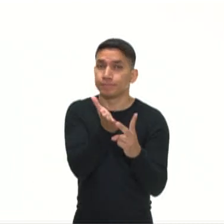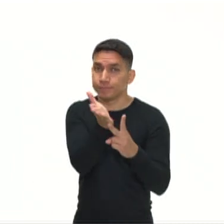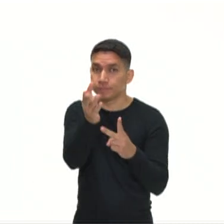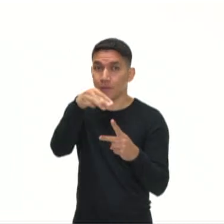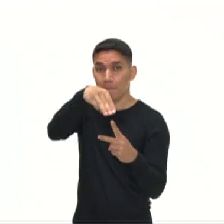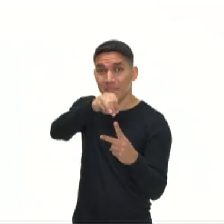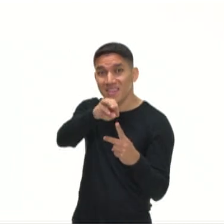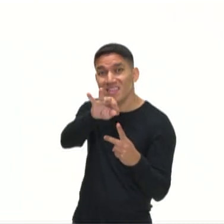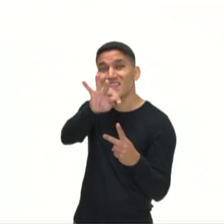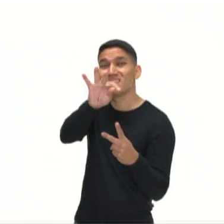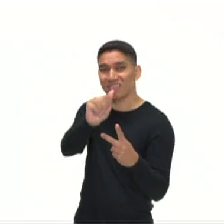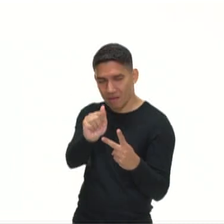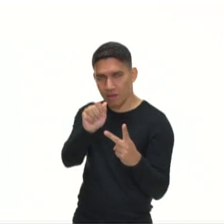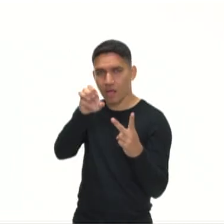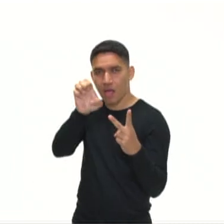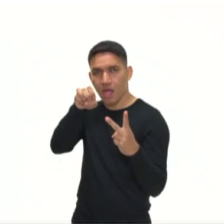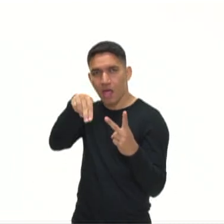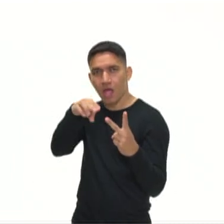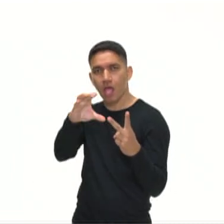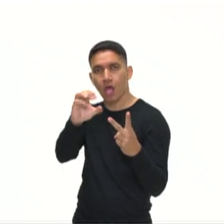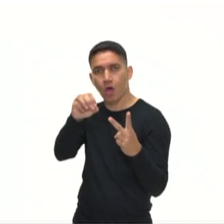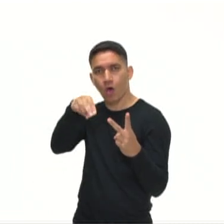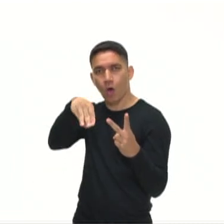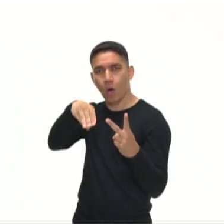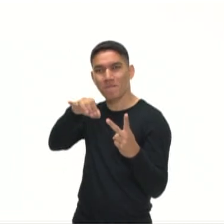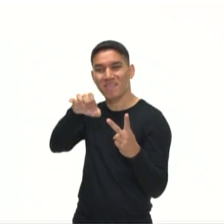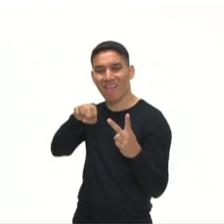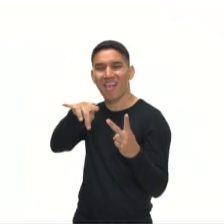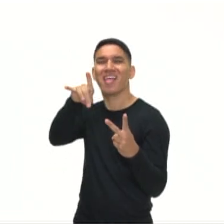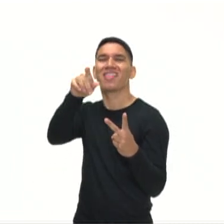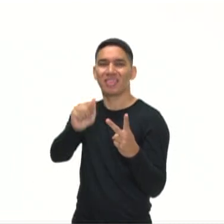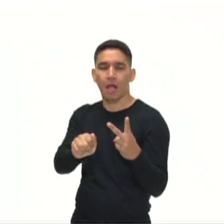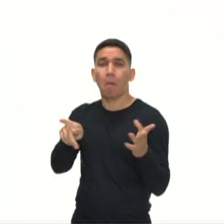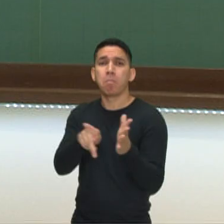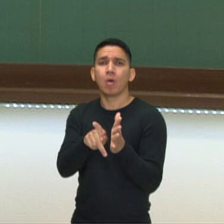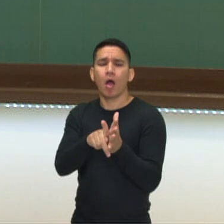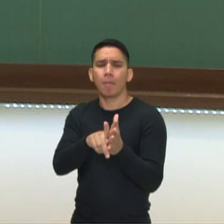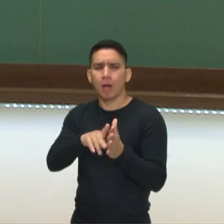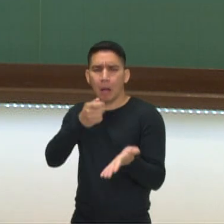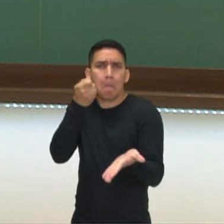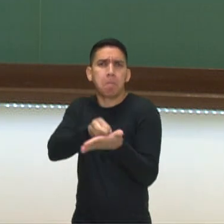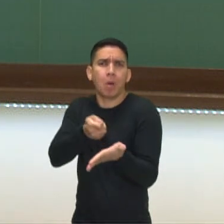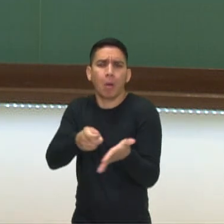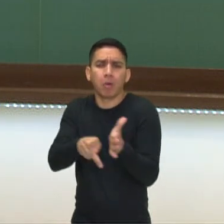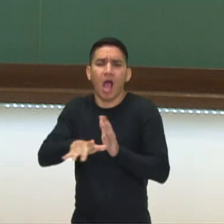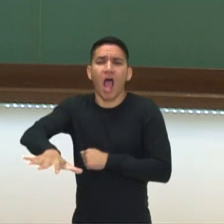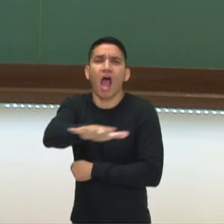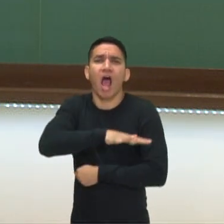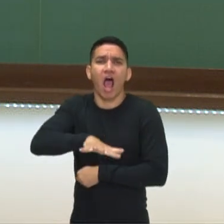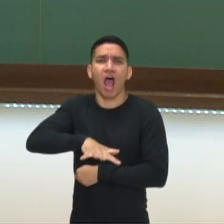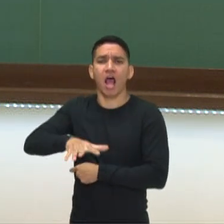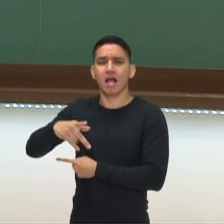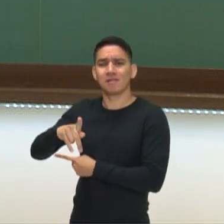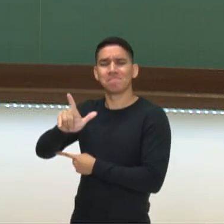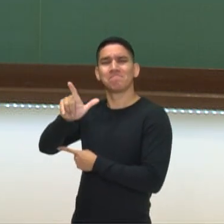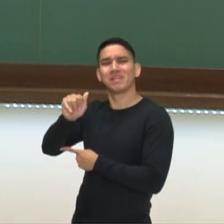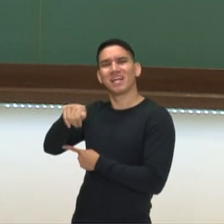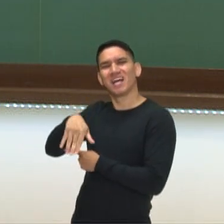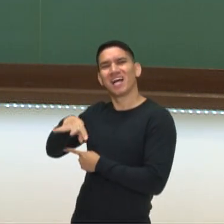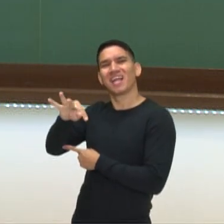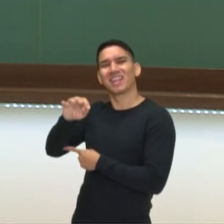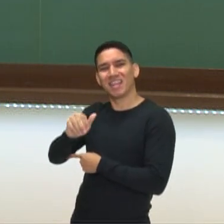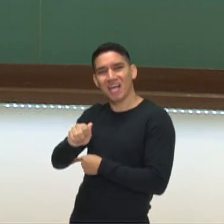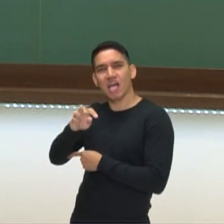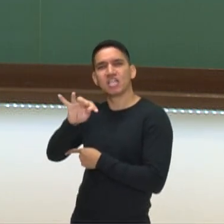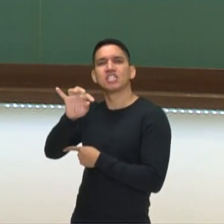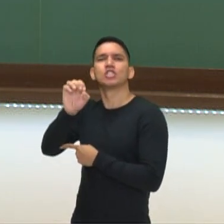vezes esses trabalhos eram postos em regiões de plantation, né? Então tem ali a exploração tanto das minas quanto da